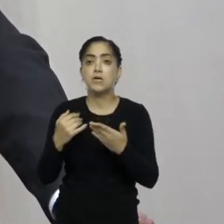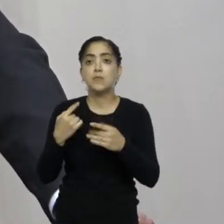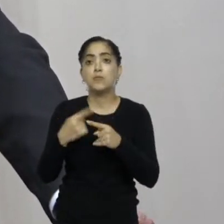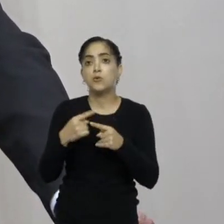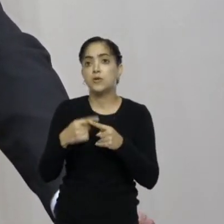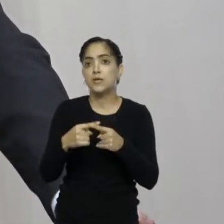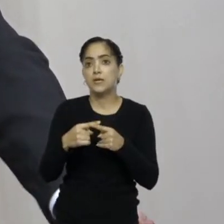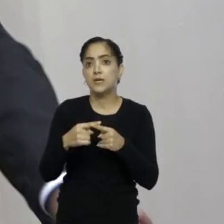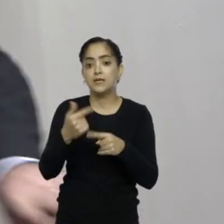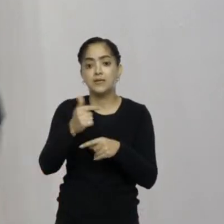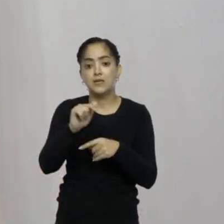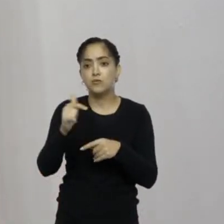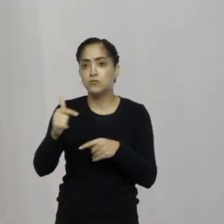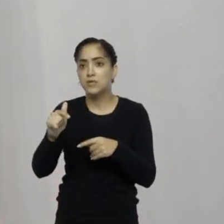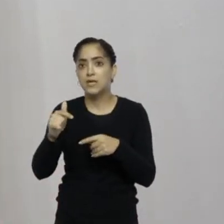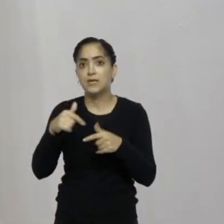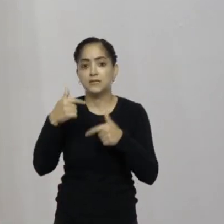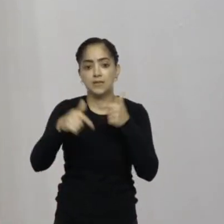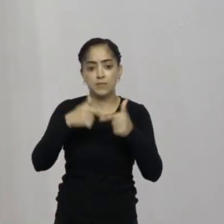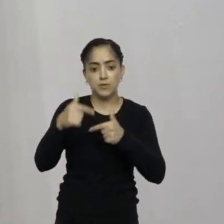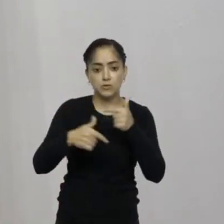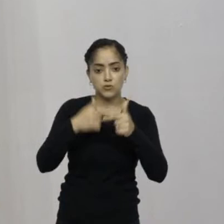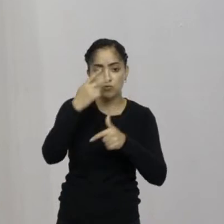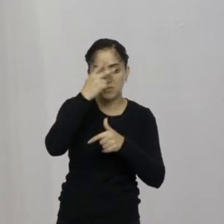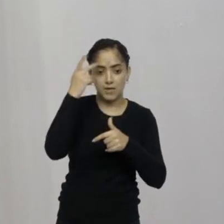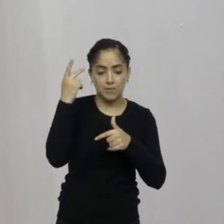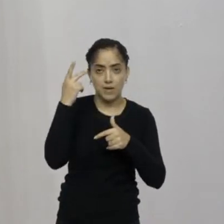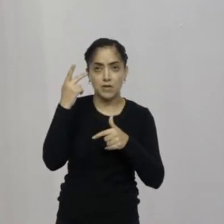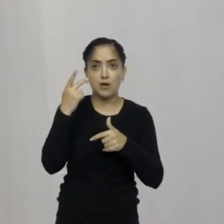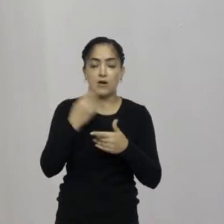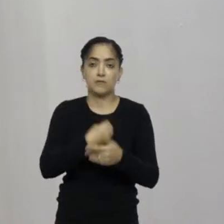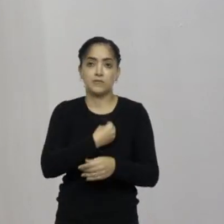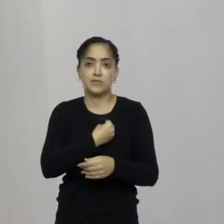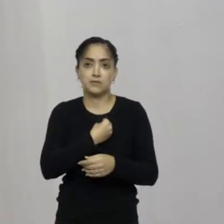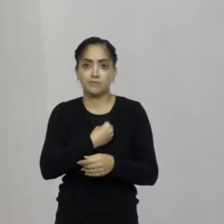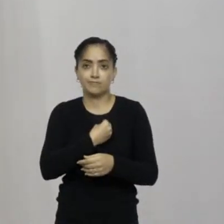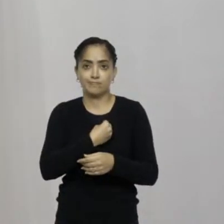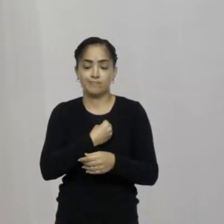aqui mão de obra residente em nosso Estado.